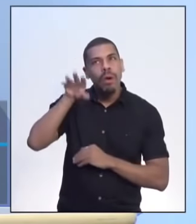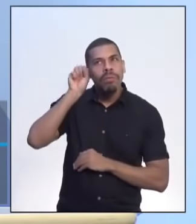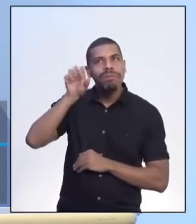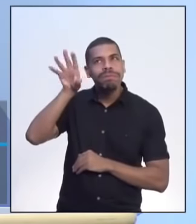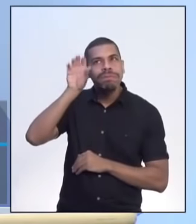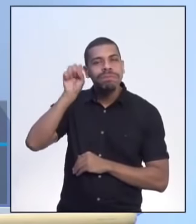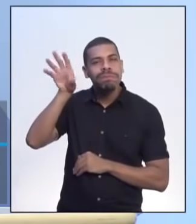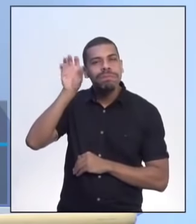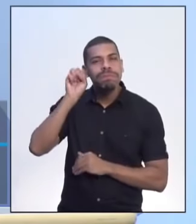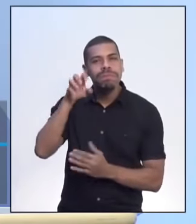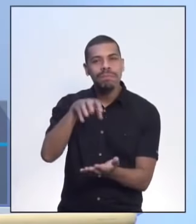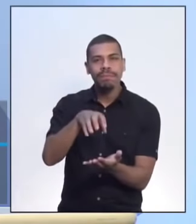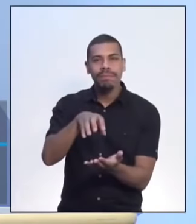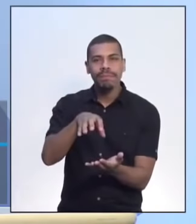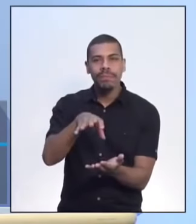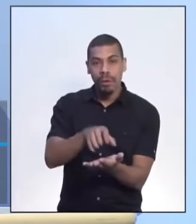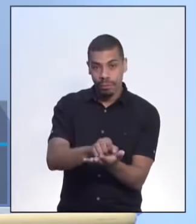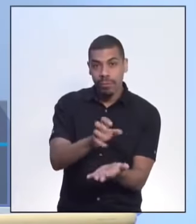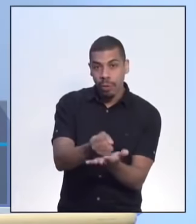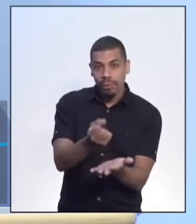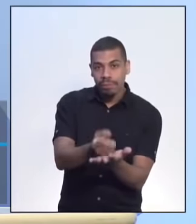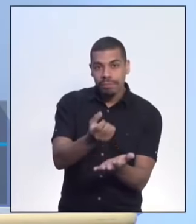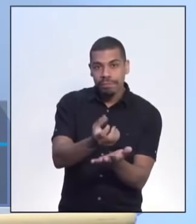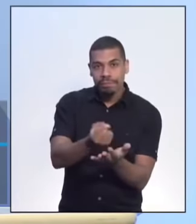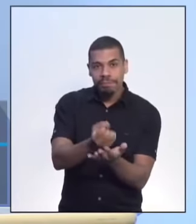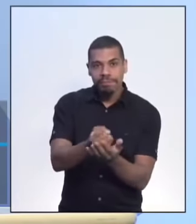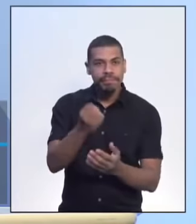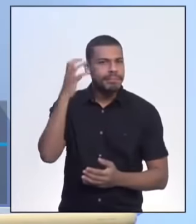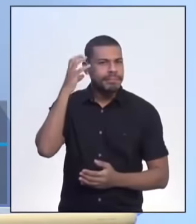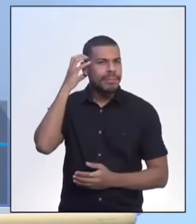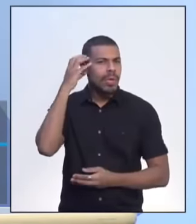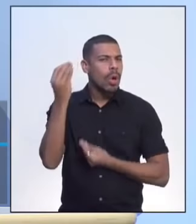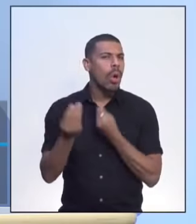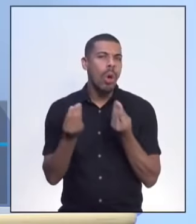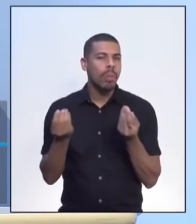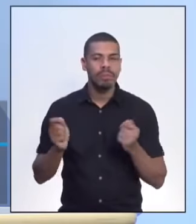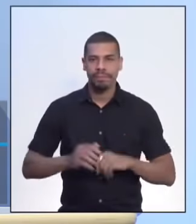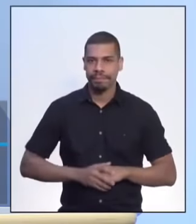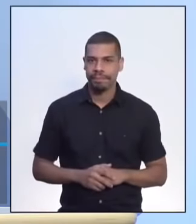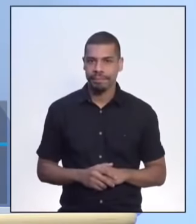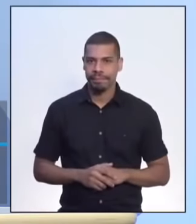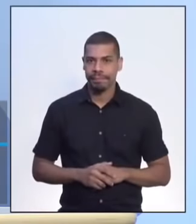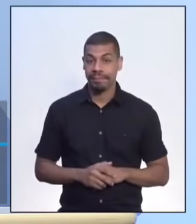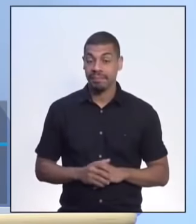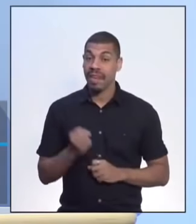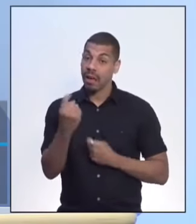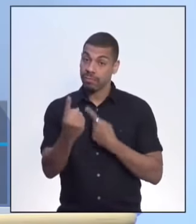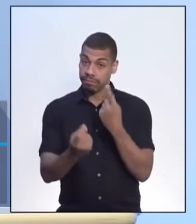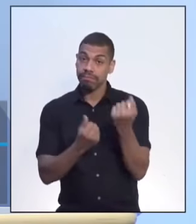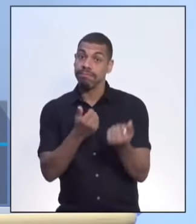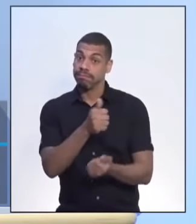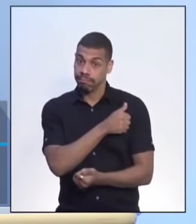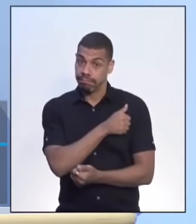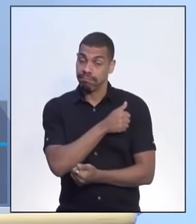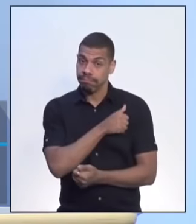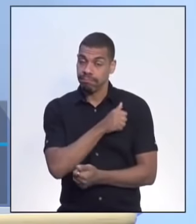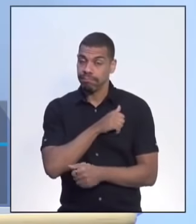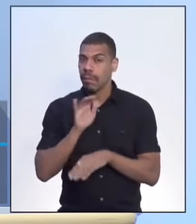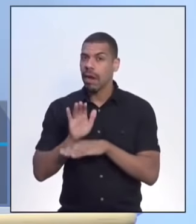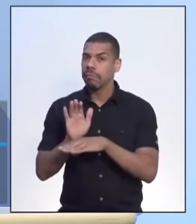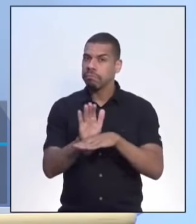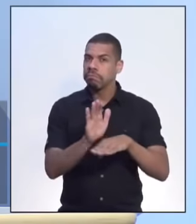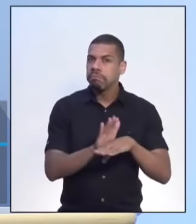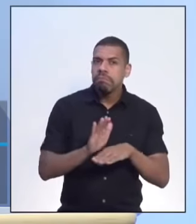A Júlia diz que sempre quis fazer, mas ela não sabe como fazer isso. Alguns estão colocando que assim ajuda